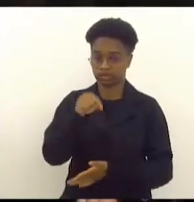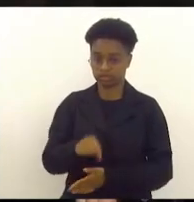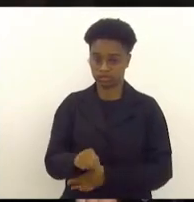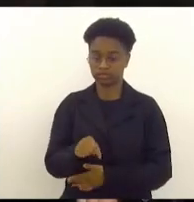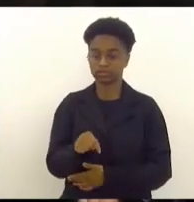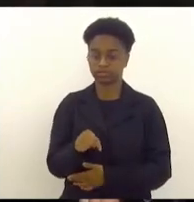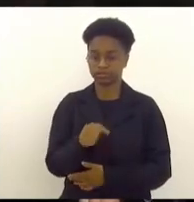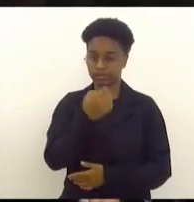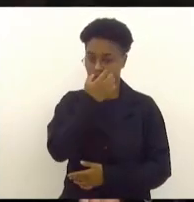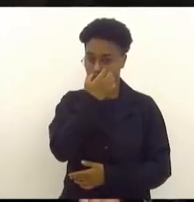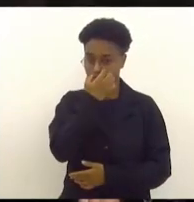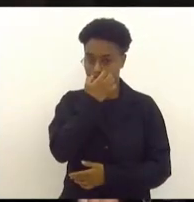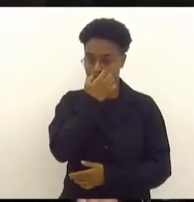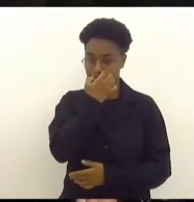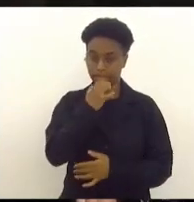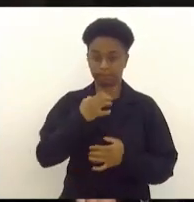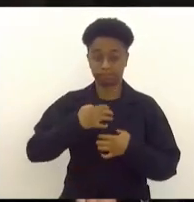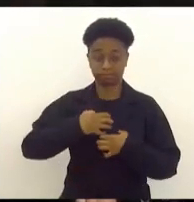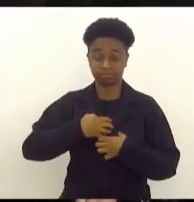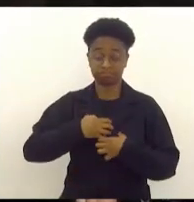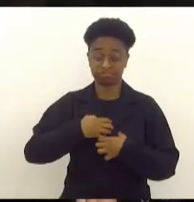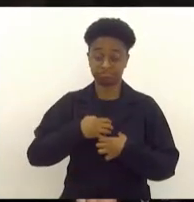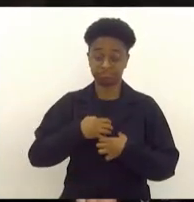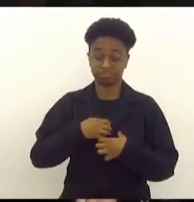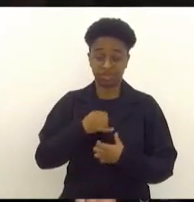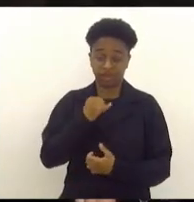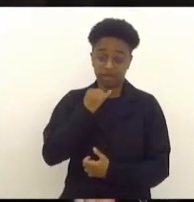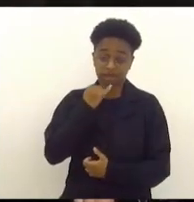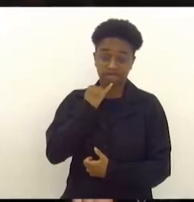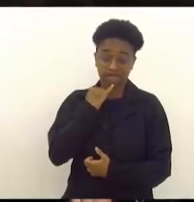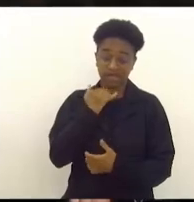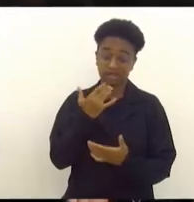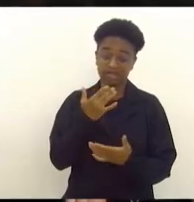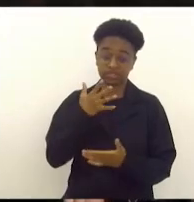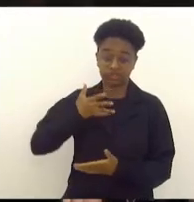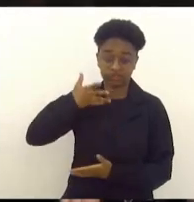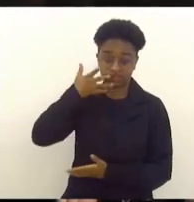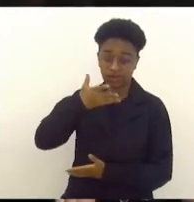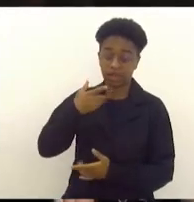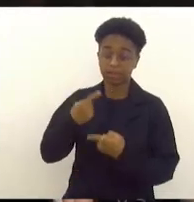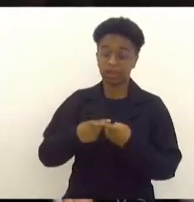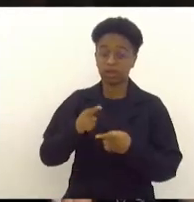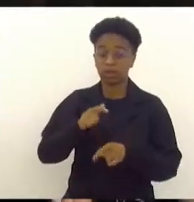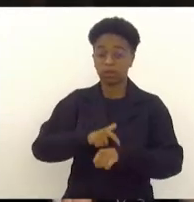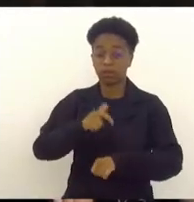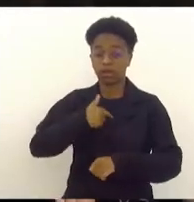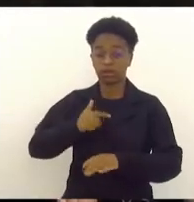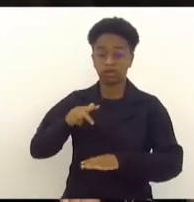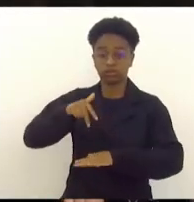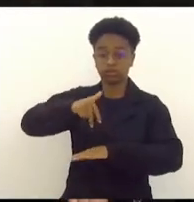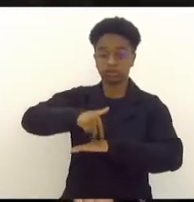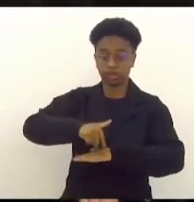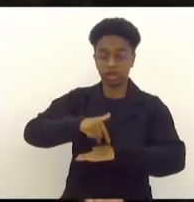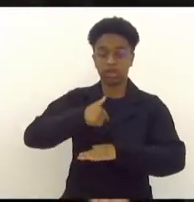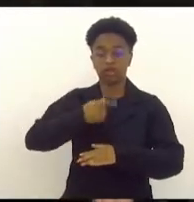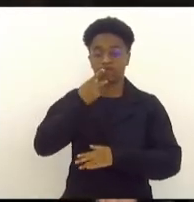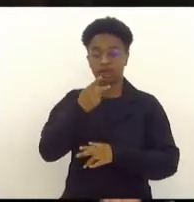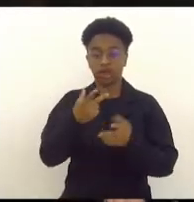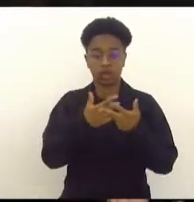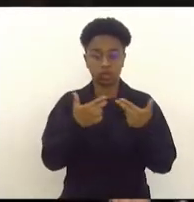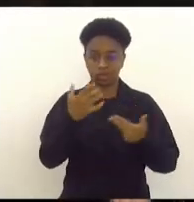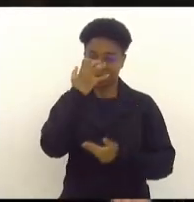da lastimável fala que vossa excelência fez na Tribuna eu quando subo A Tribuna eu subo para falar de